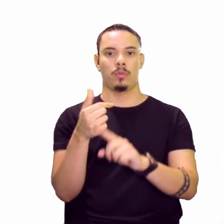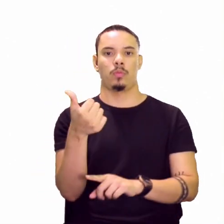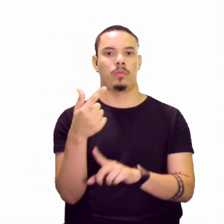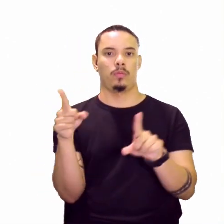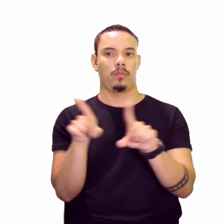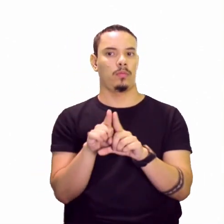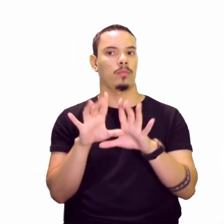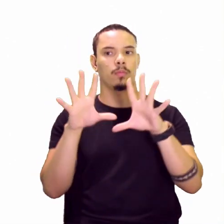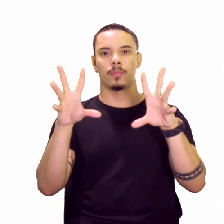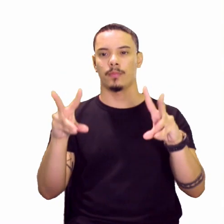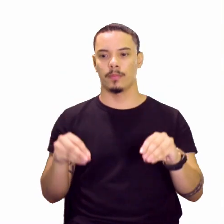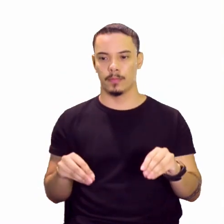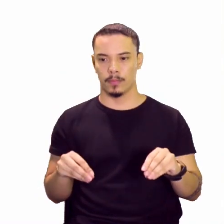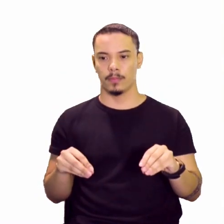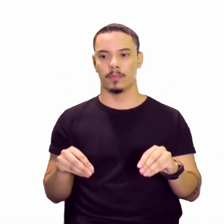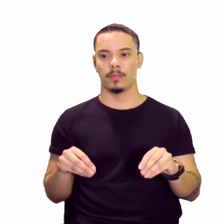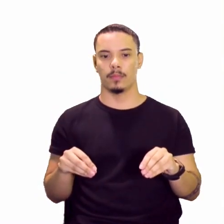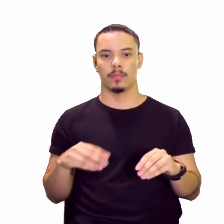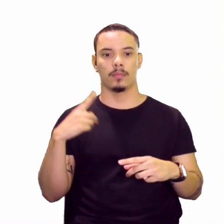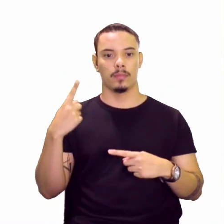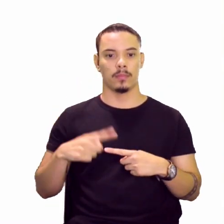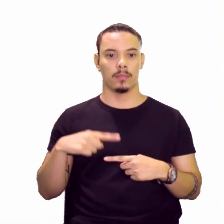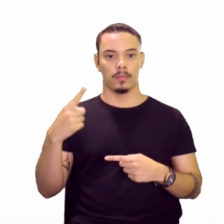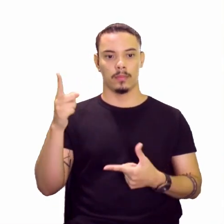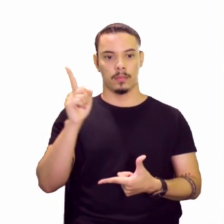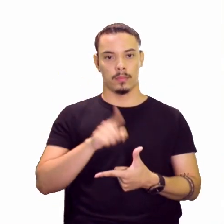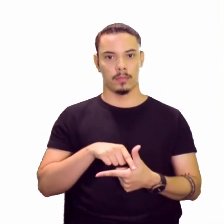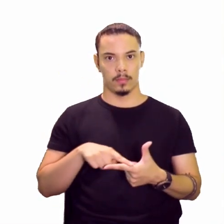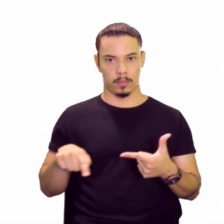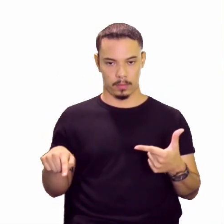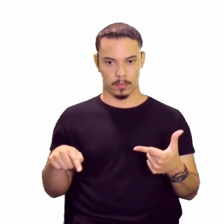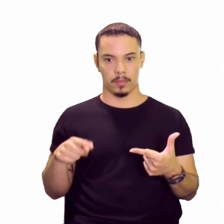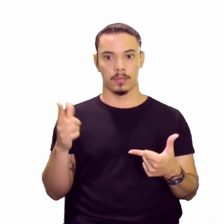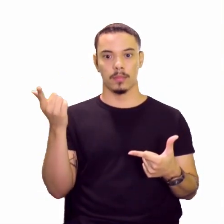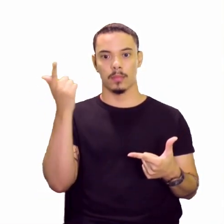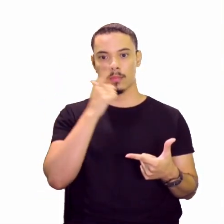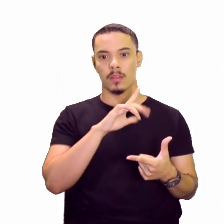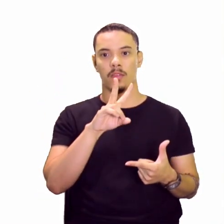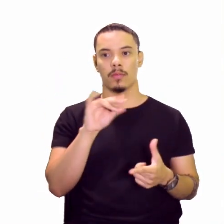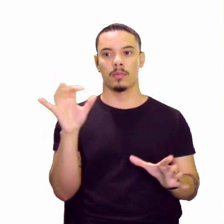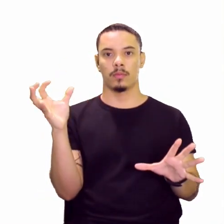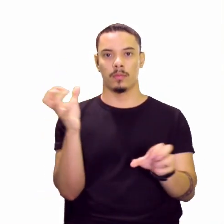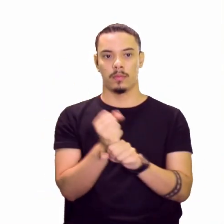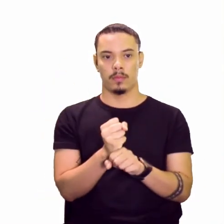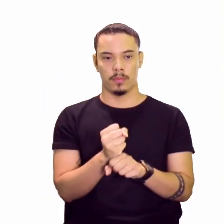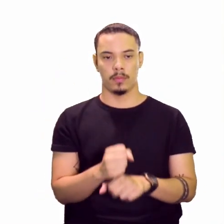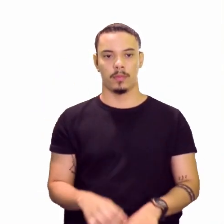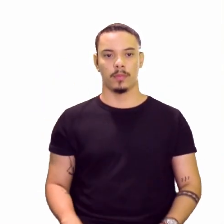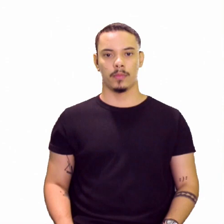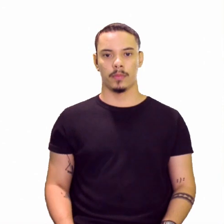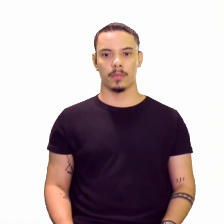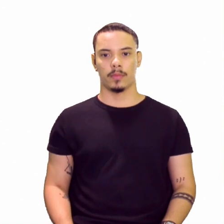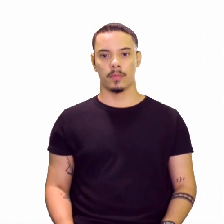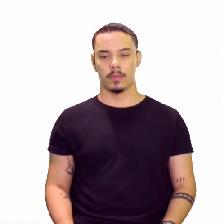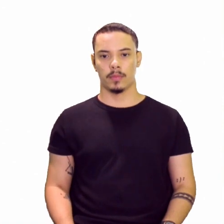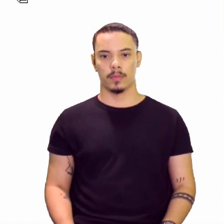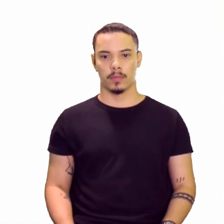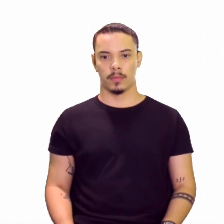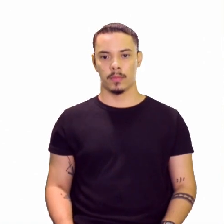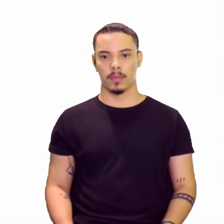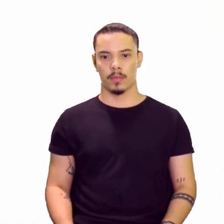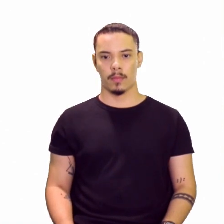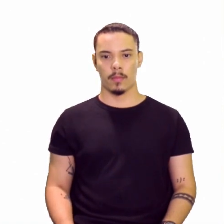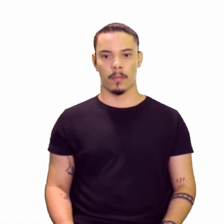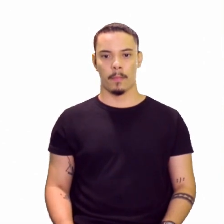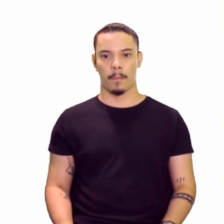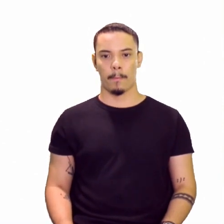aí em cima. Aí depois aqui, divide. E aí que soma. Deixa eu apagar ali para vocês observarem. Aqui, ó,